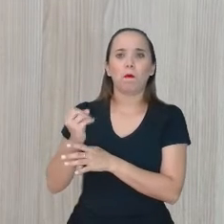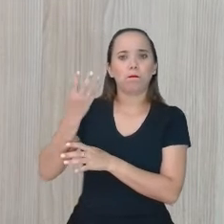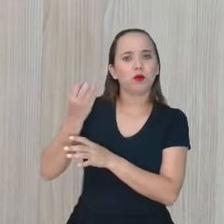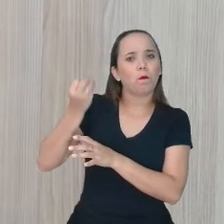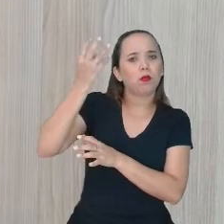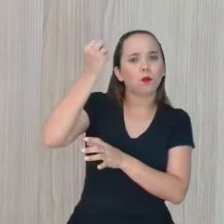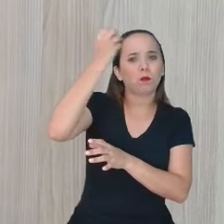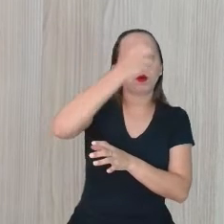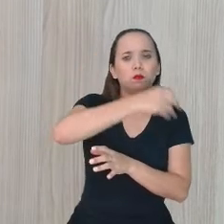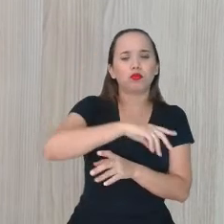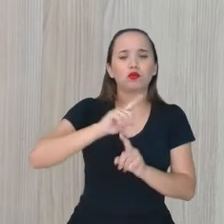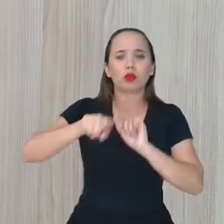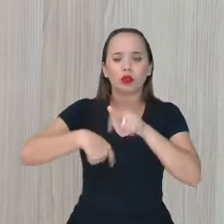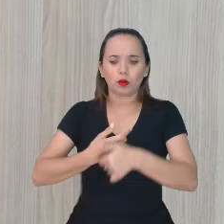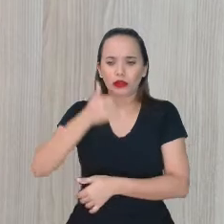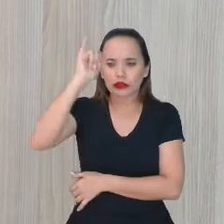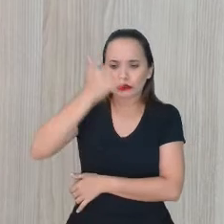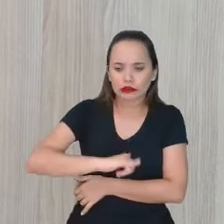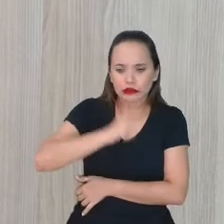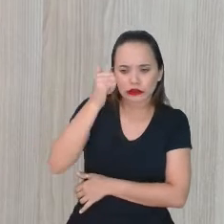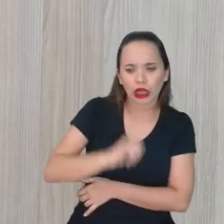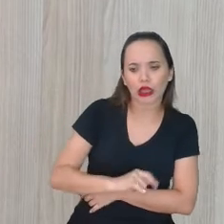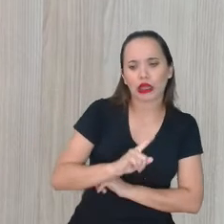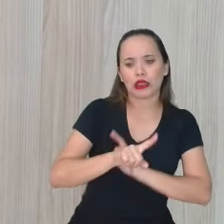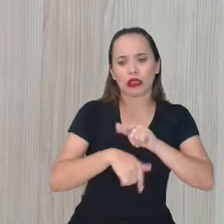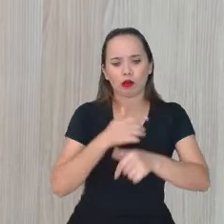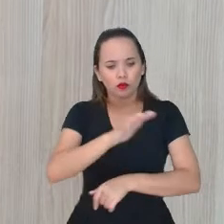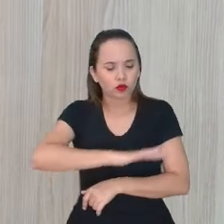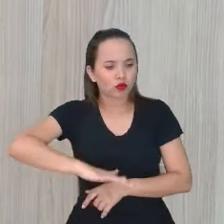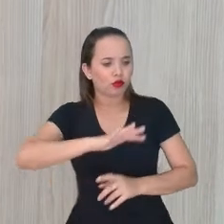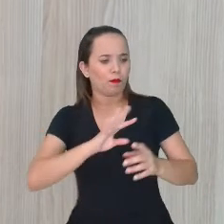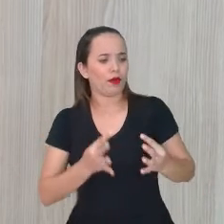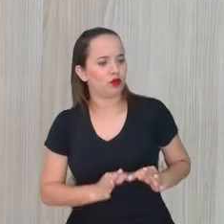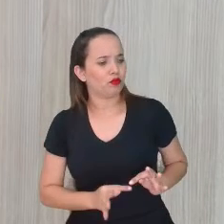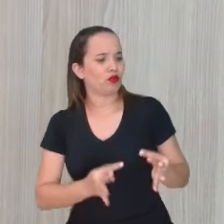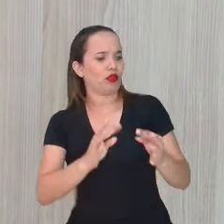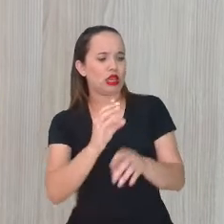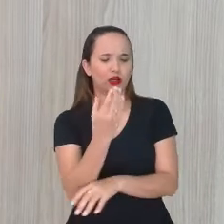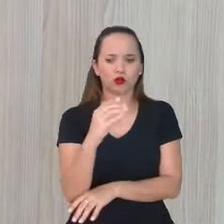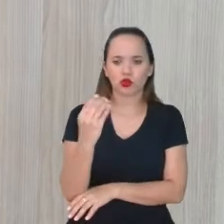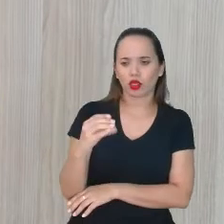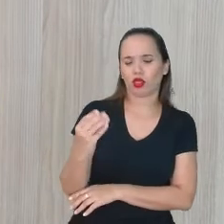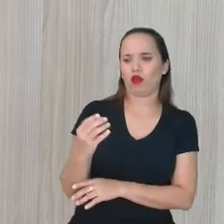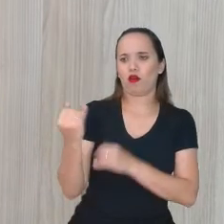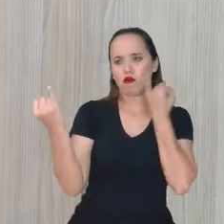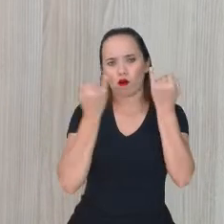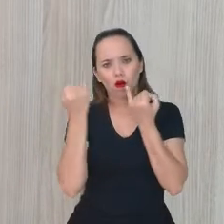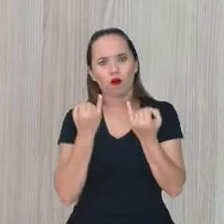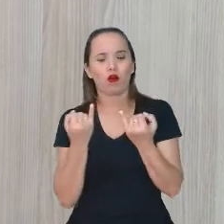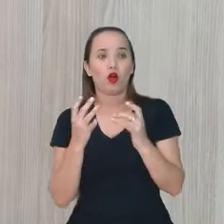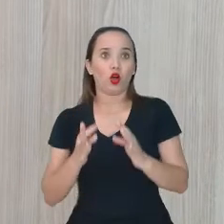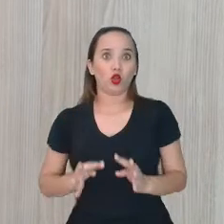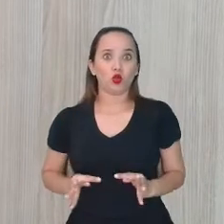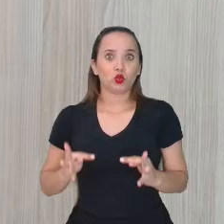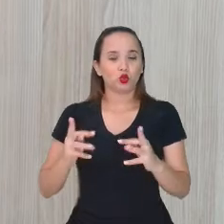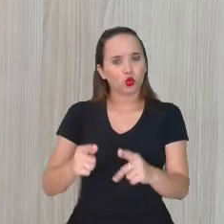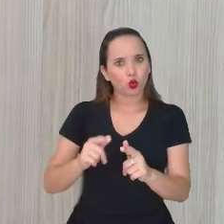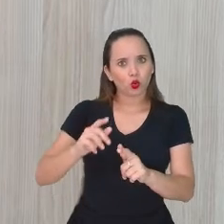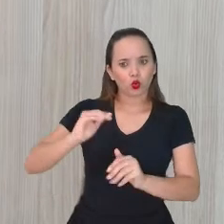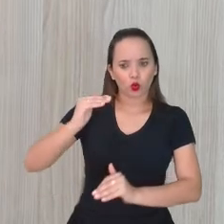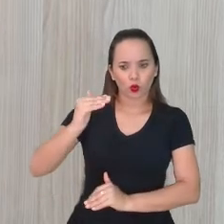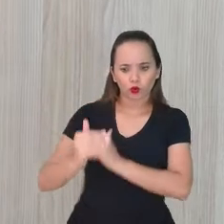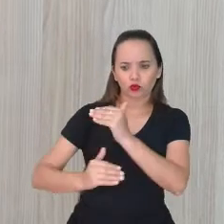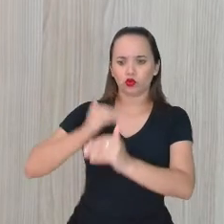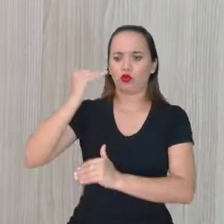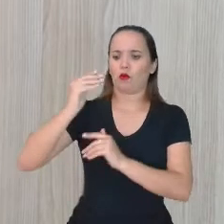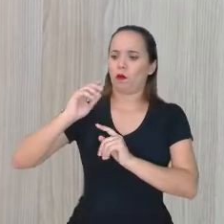eletricidade, aí vem o chamado meio técnico, científico, informacional. Tudo isso contribuiu para o desenvolvimento do ser